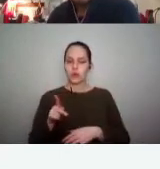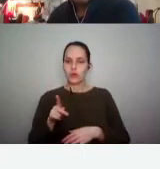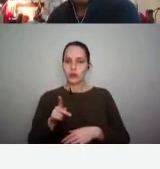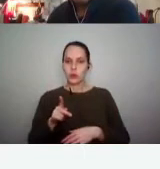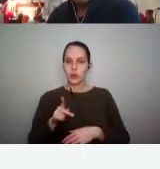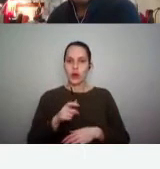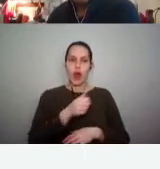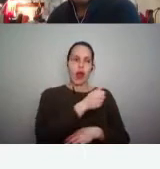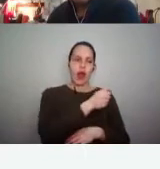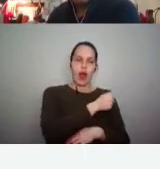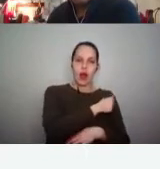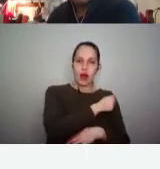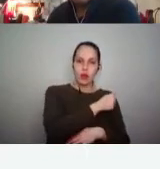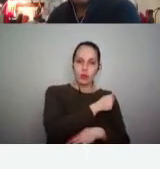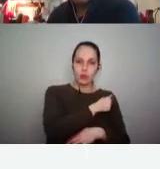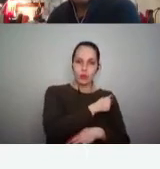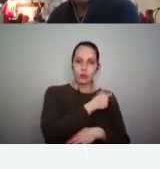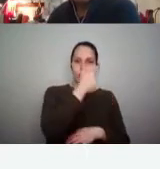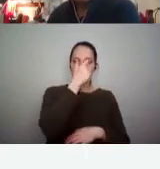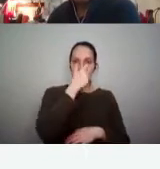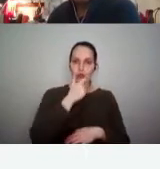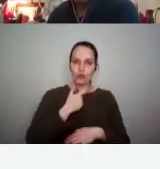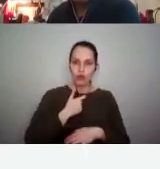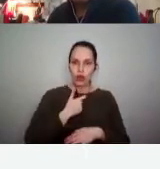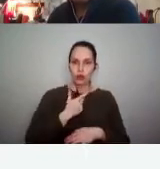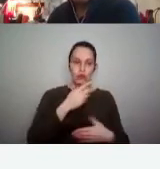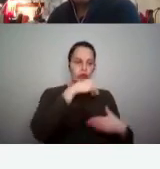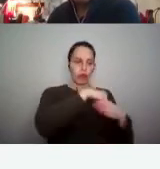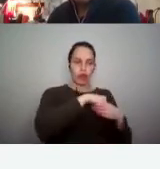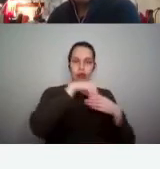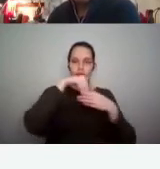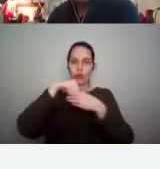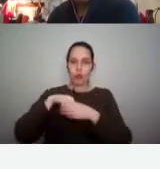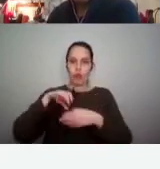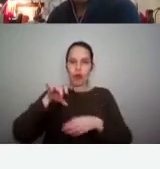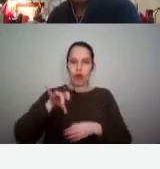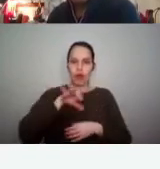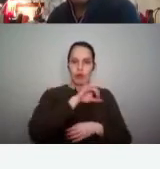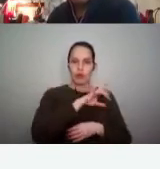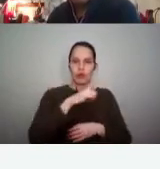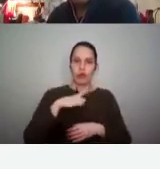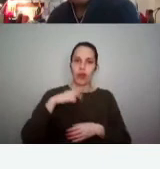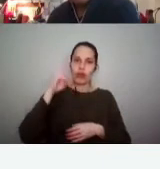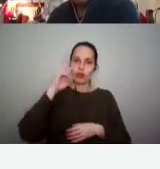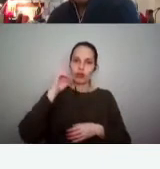sujeitos históricos e contextualizados com as nossas dimensões.